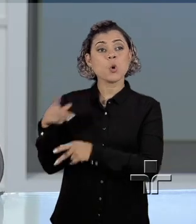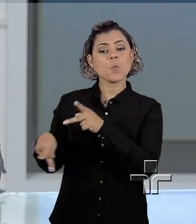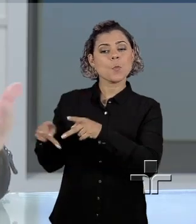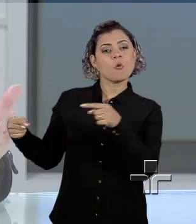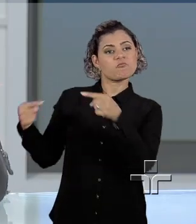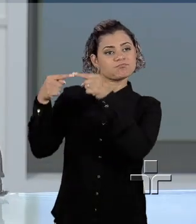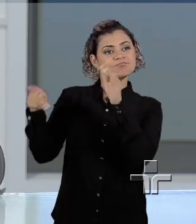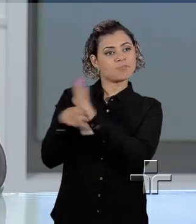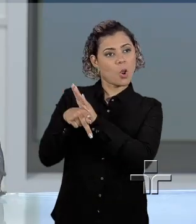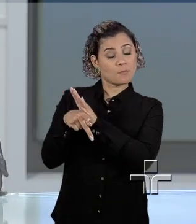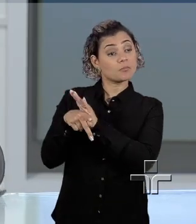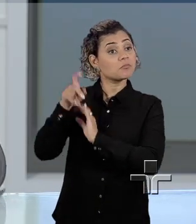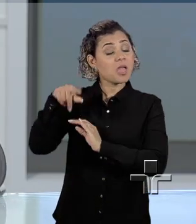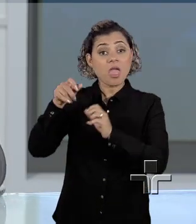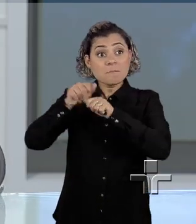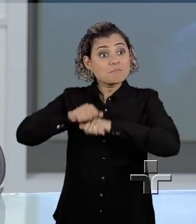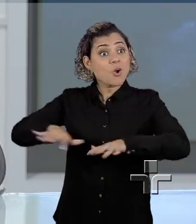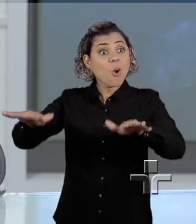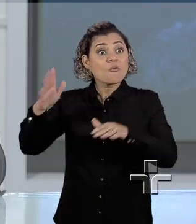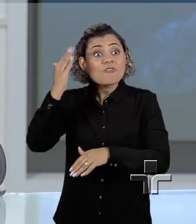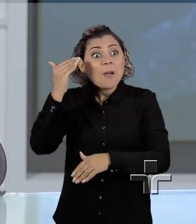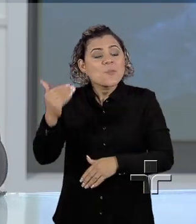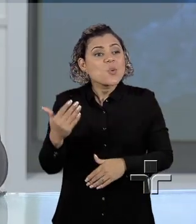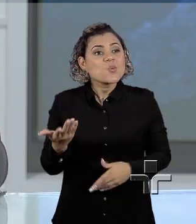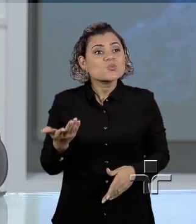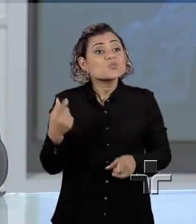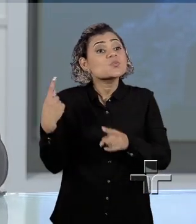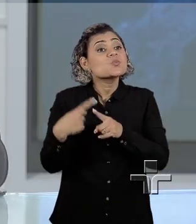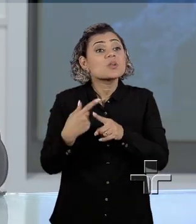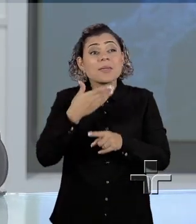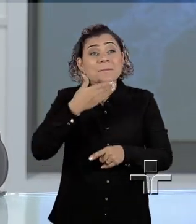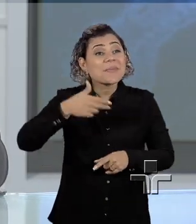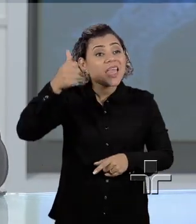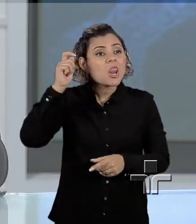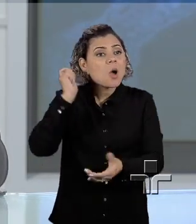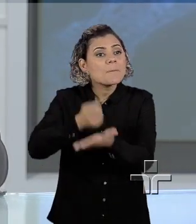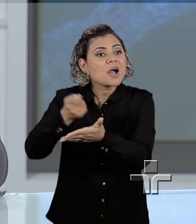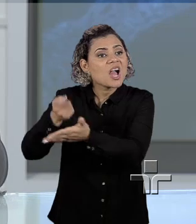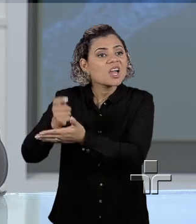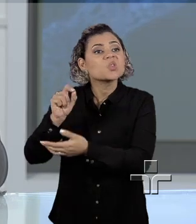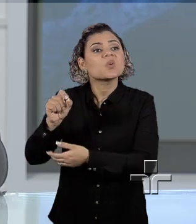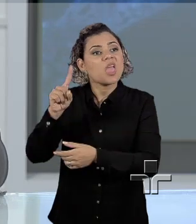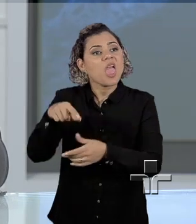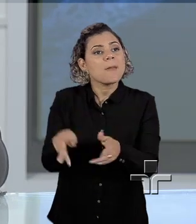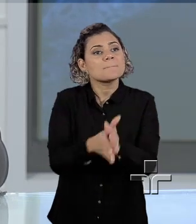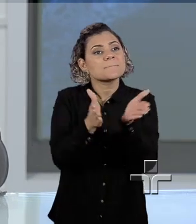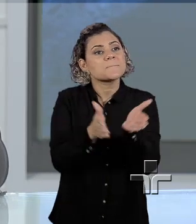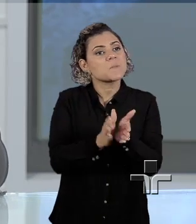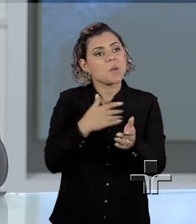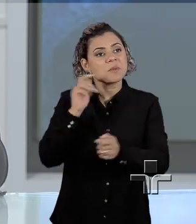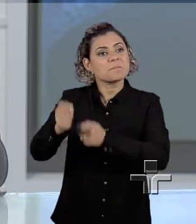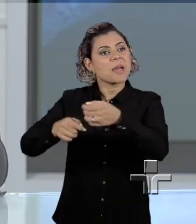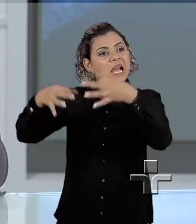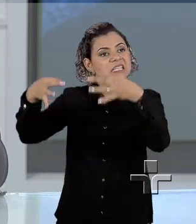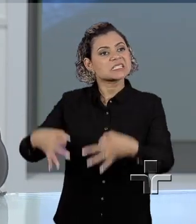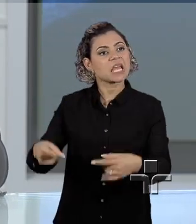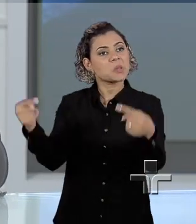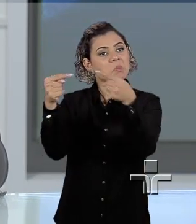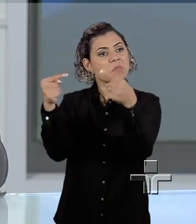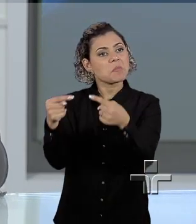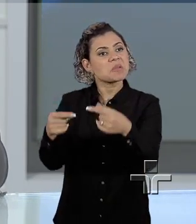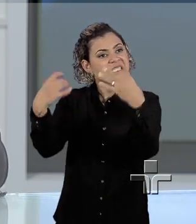foi um sucesso, um grande sucesso, porque os melhores pagadores são as pessoas pobres. Pagam em dia,